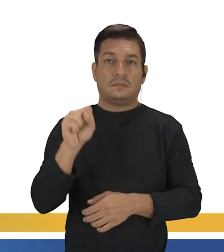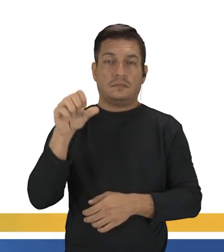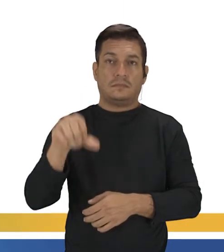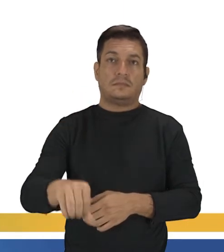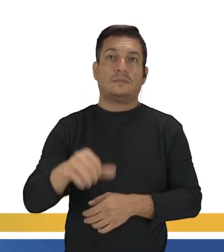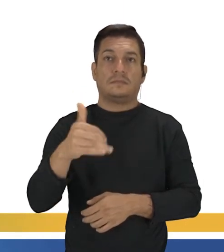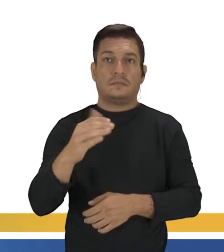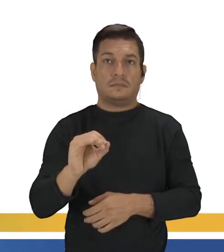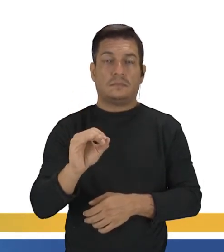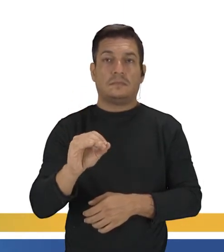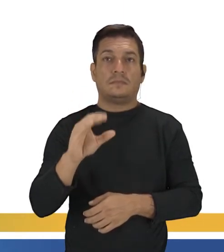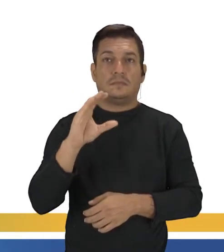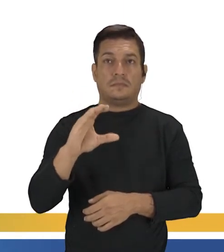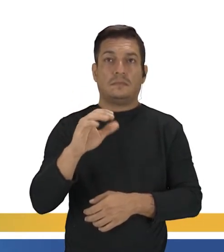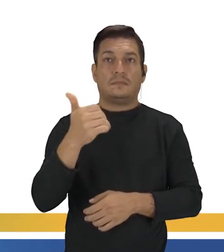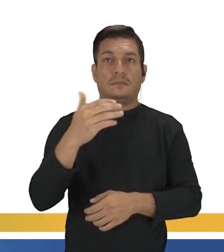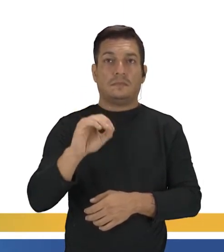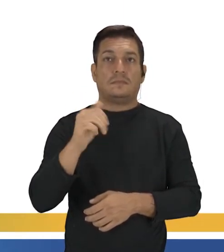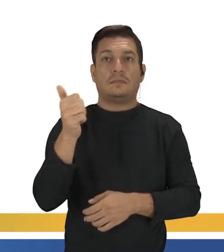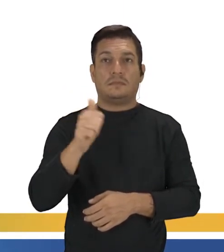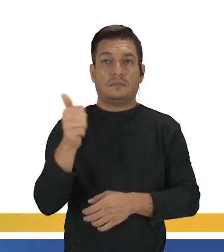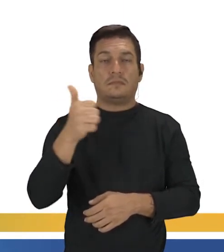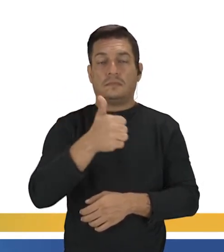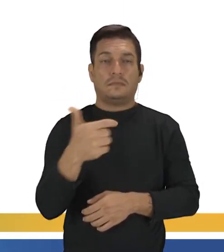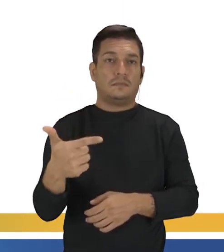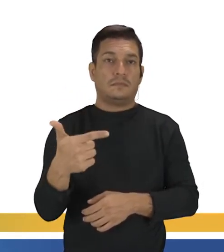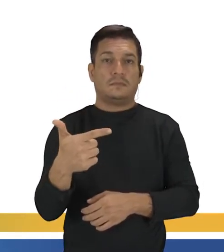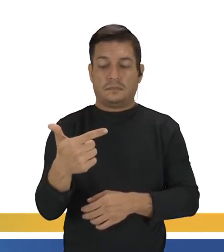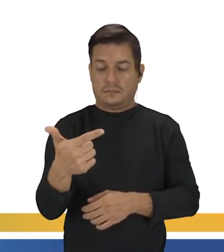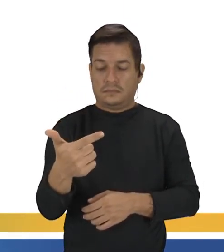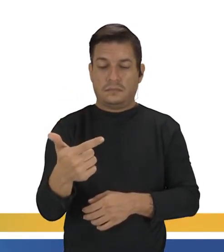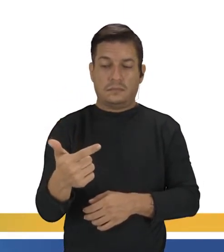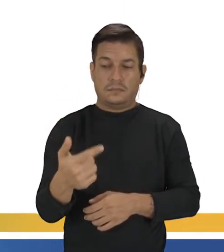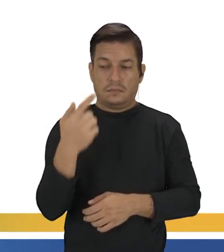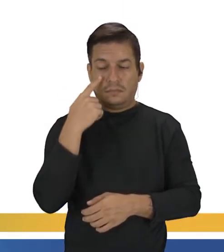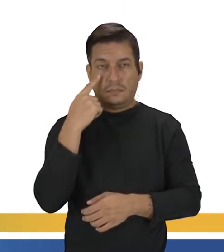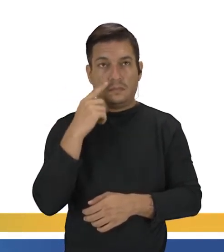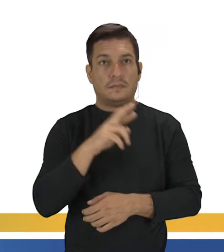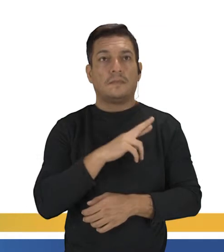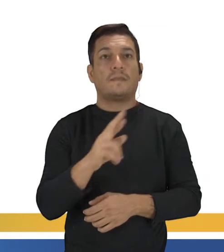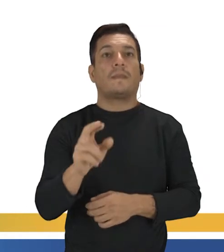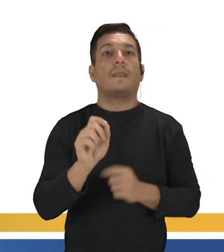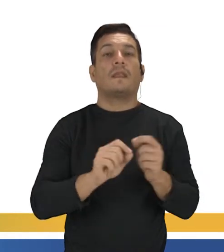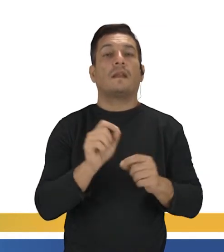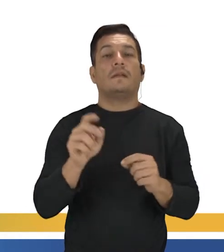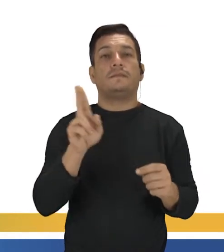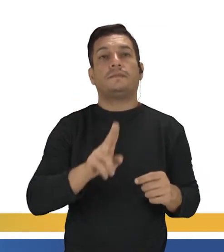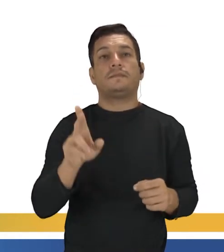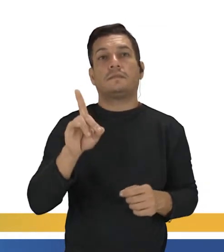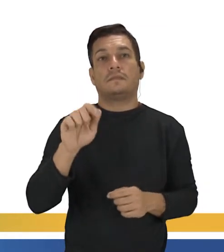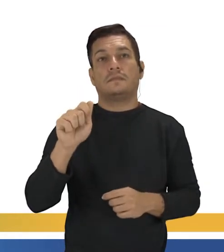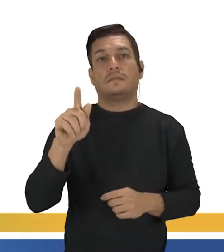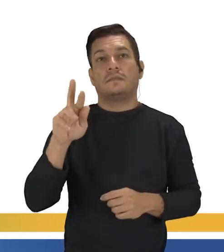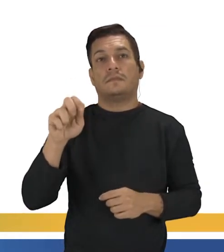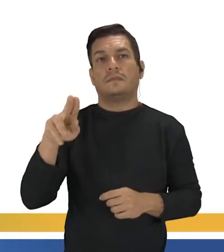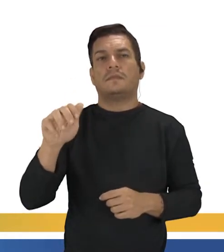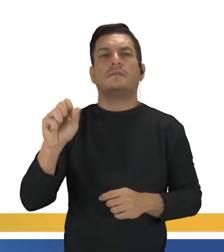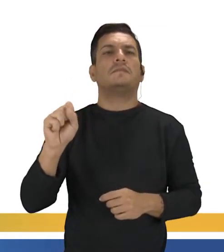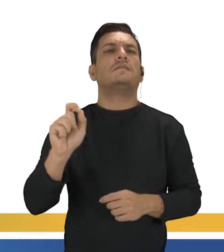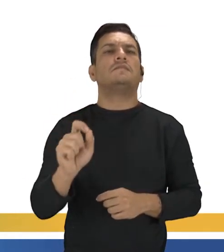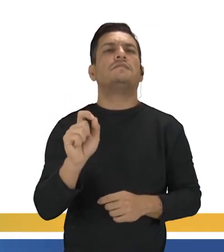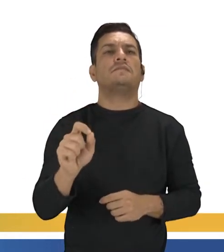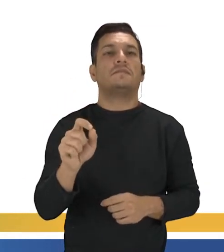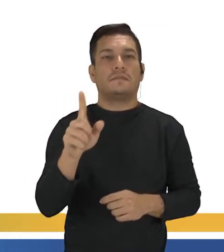7, 8, 9, 10. C, 10, 11 e 12. Represente-os utilizando diagramas. Mas o que são diagramas?